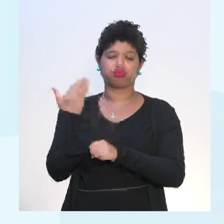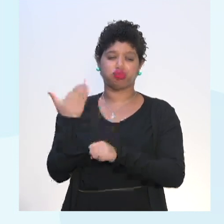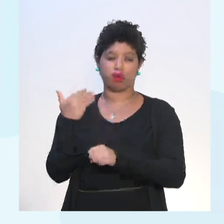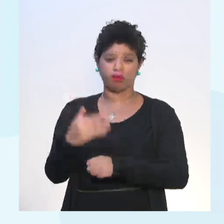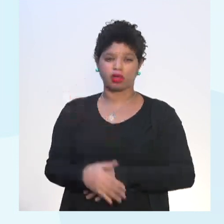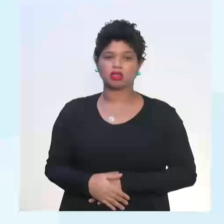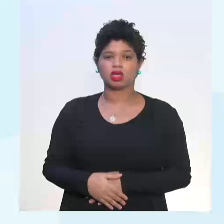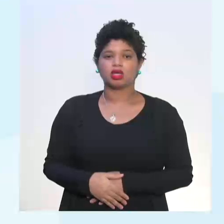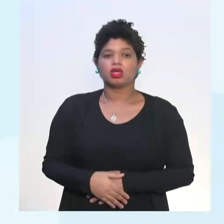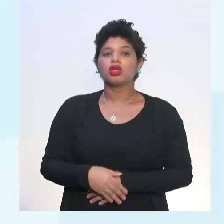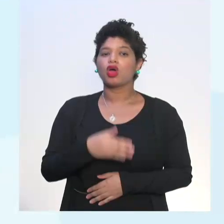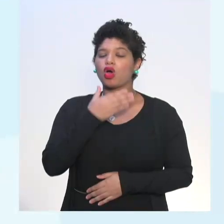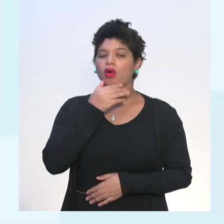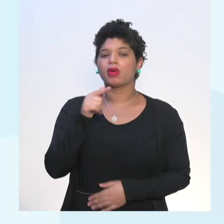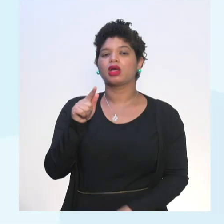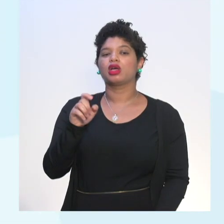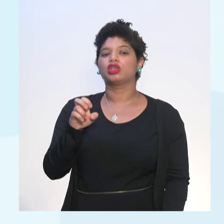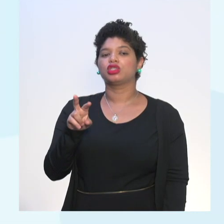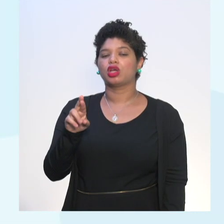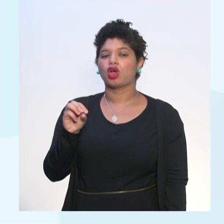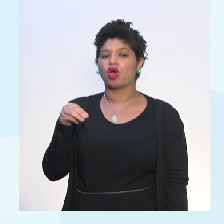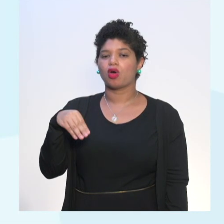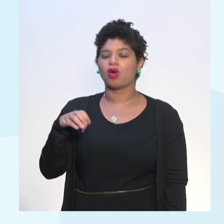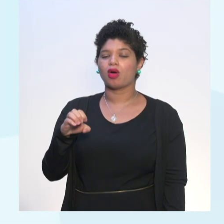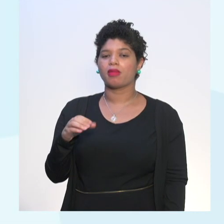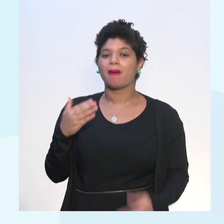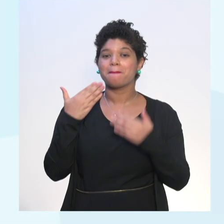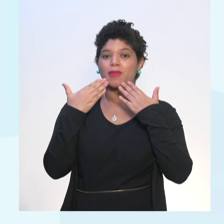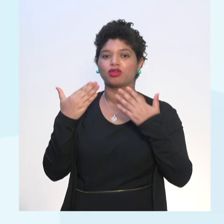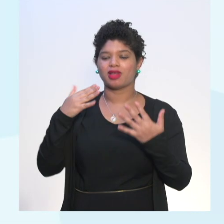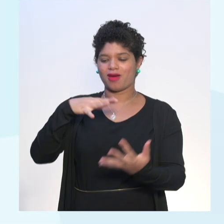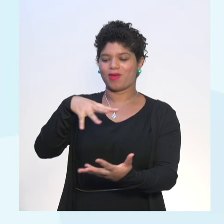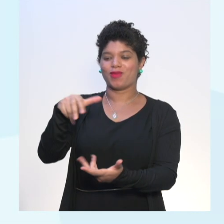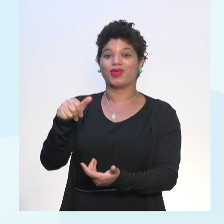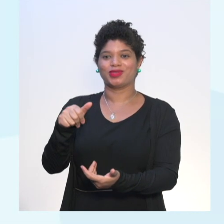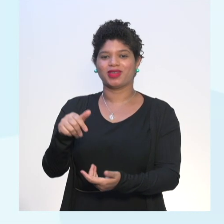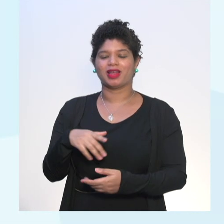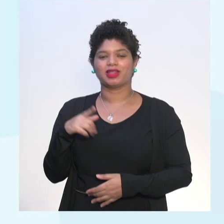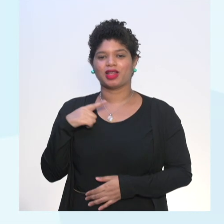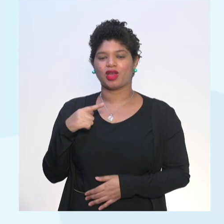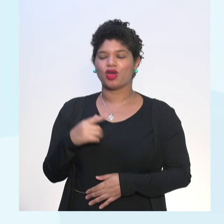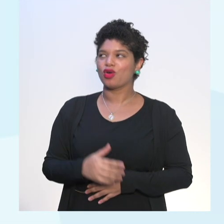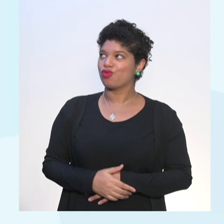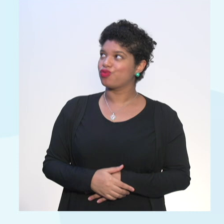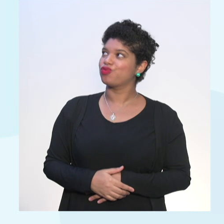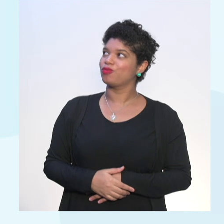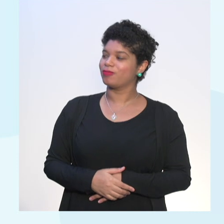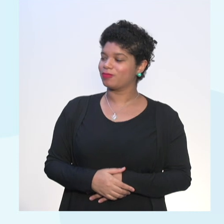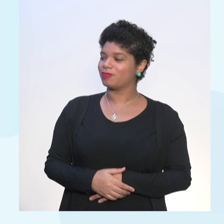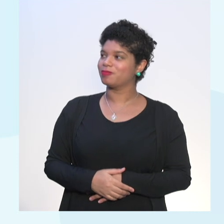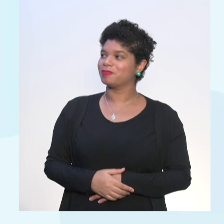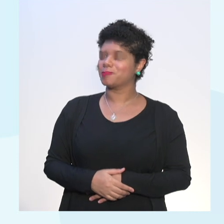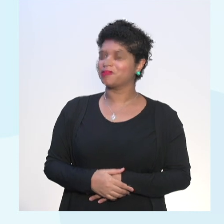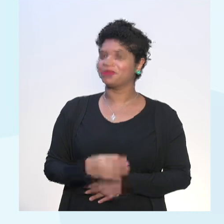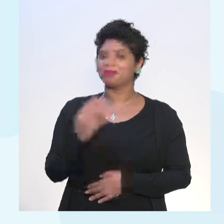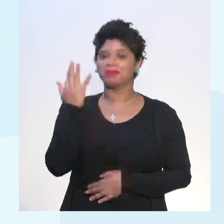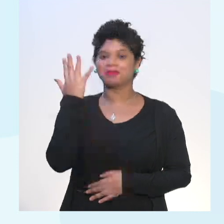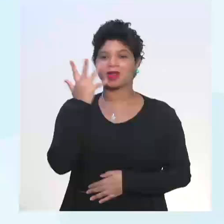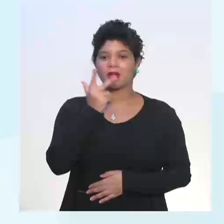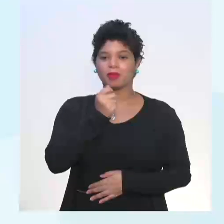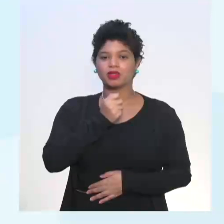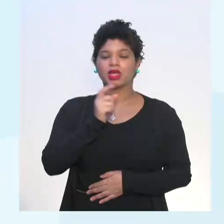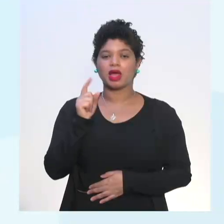estava mostrando ao mundo a sua pintura. Essa que a gente está vendo, que é muito bonita, né, faz parte de